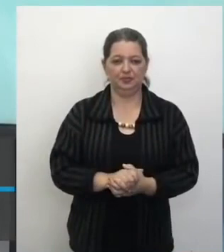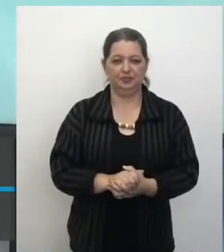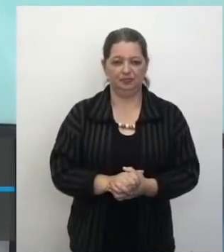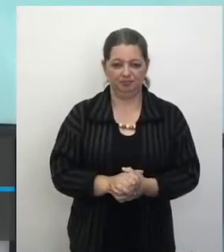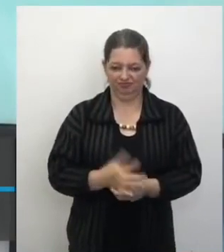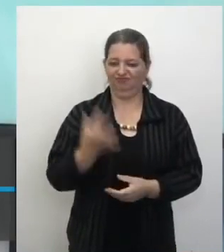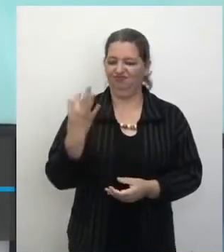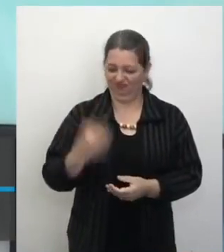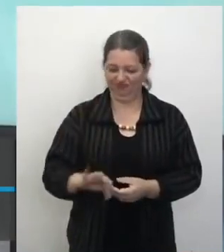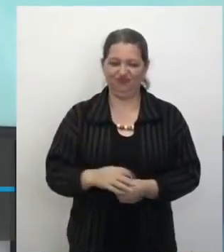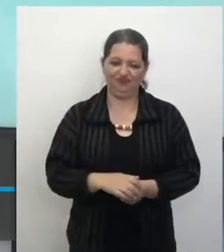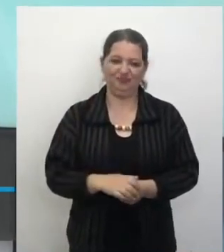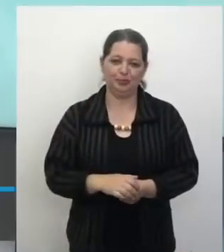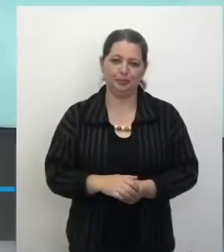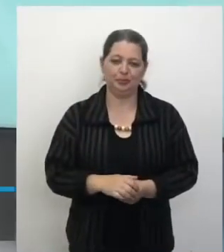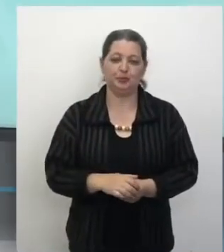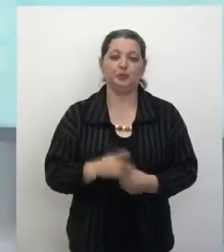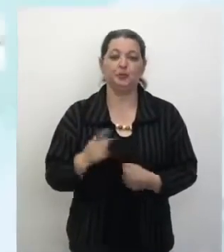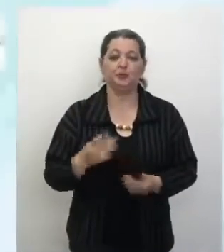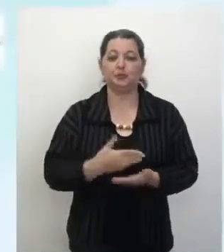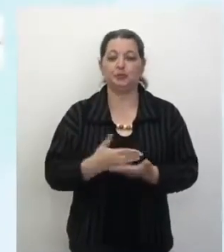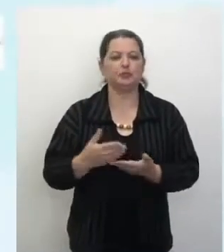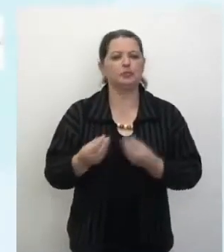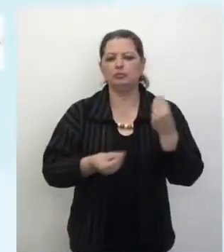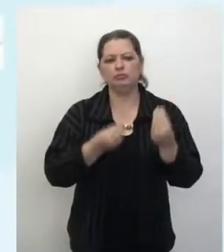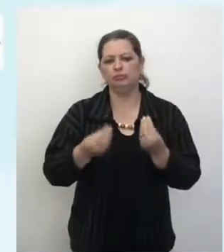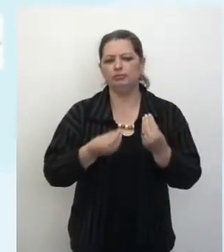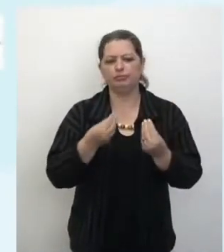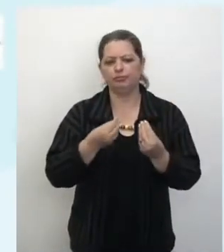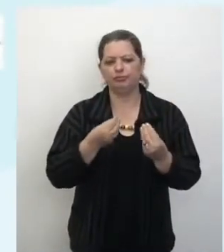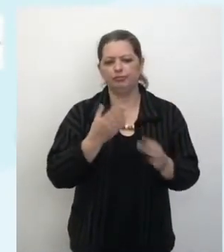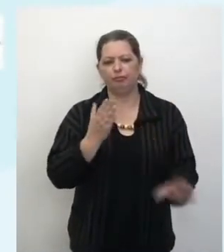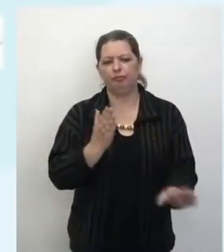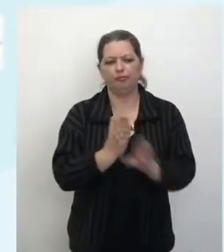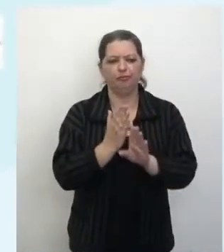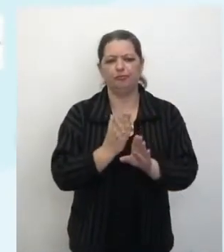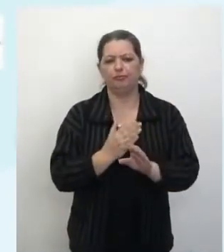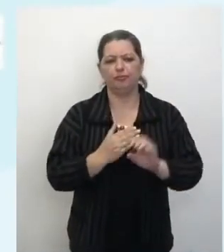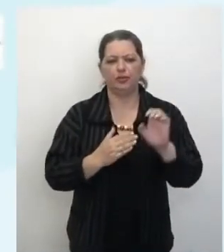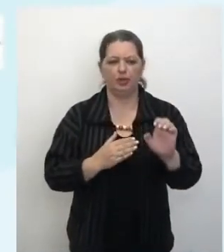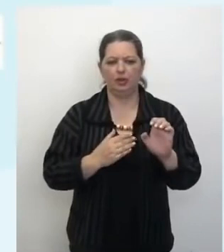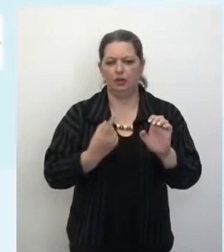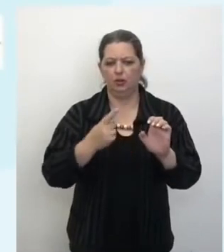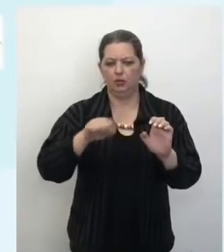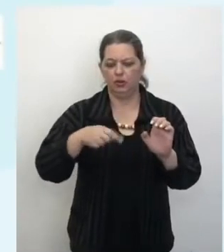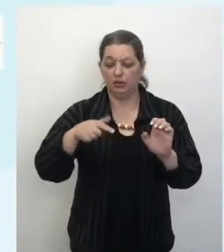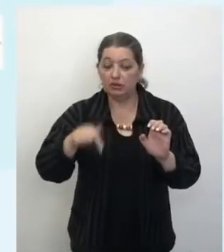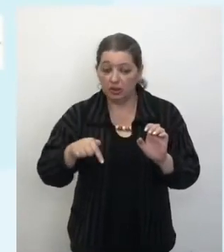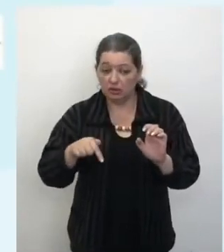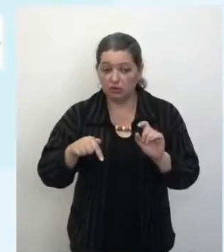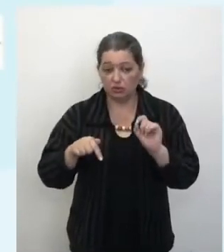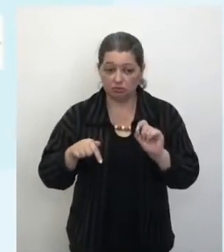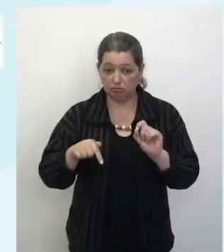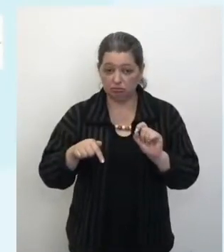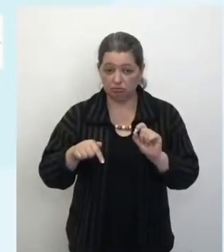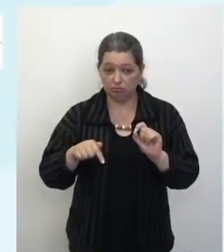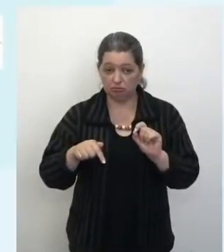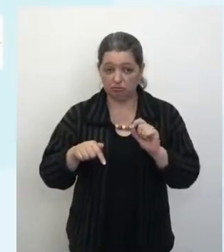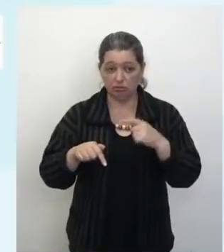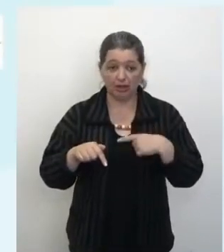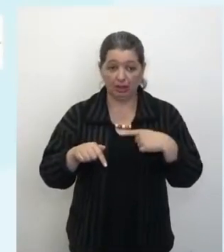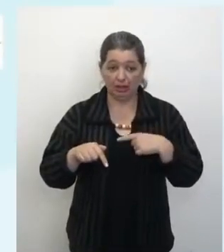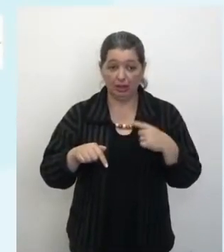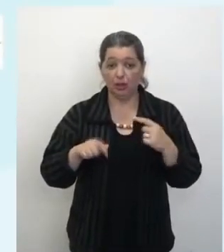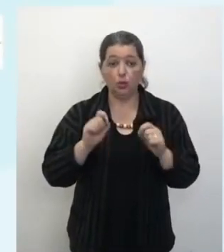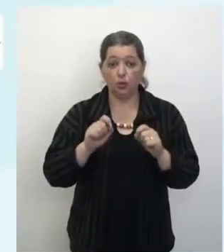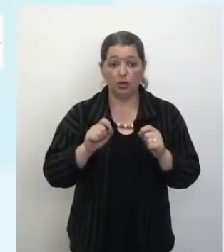chincha, né? Bom, vamos lá. Então aqui, ó, como que a gente vai localizar o E, que é 1,7? Bom, 1,7, o que a gente tem nessa